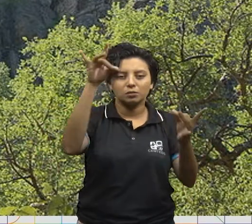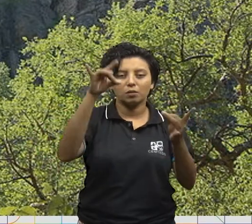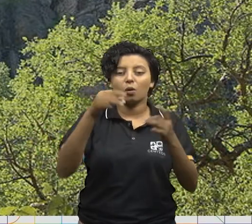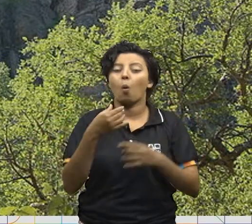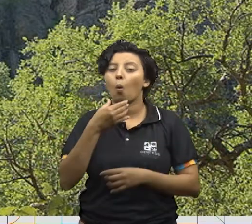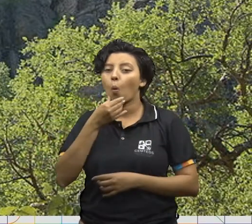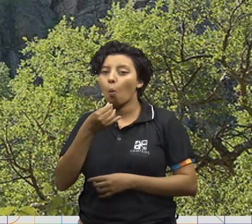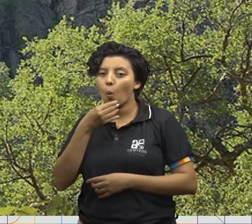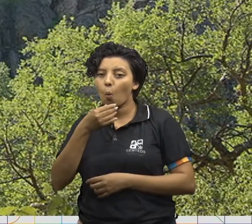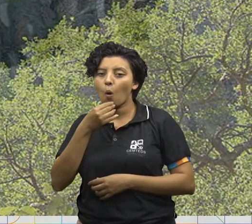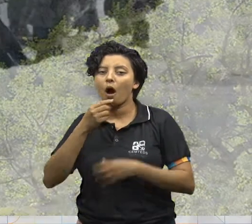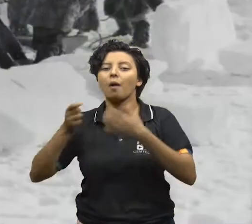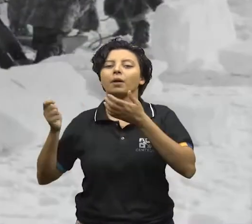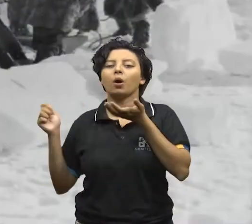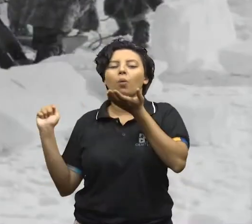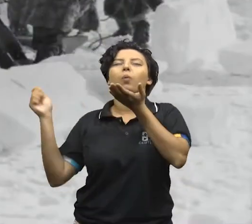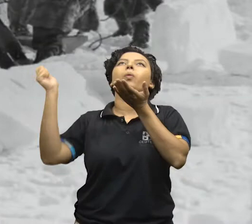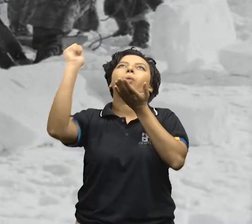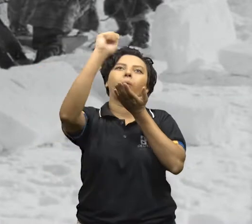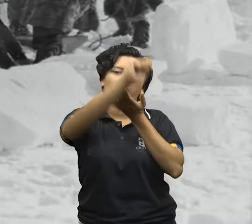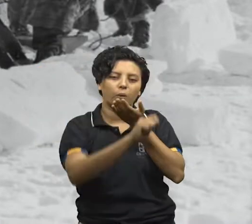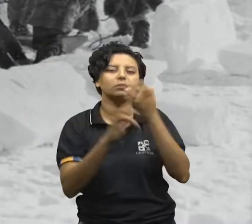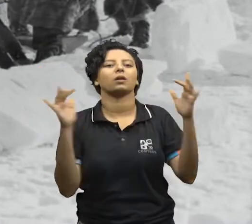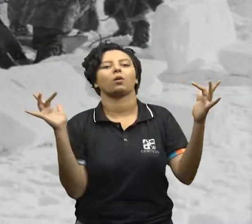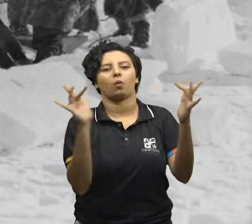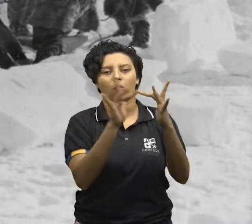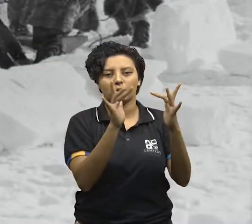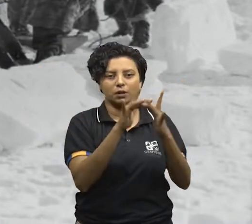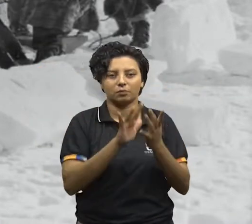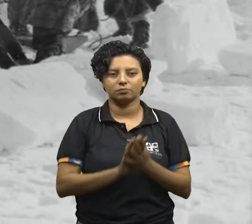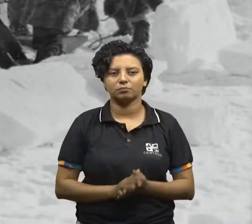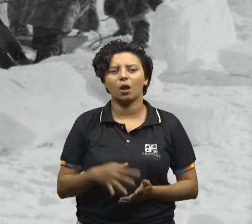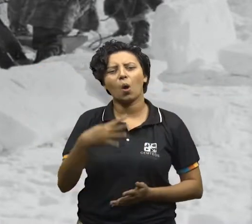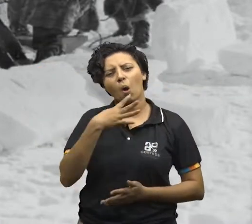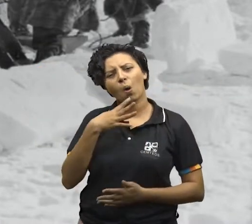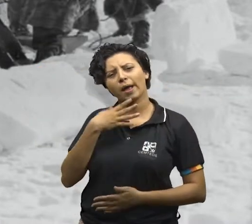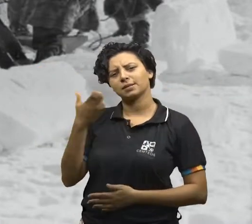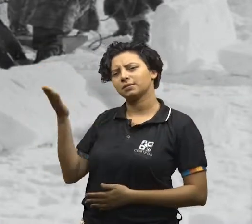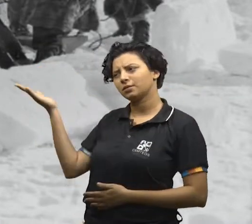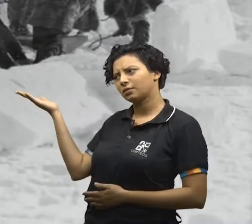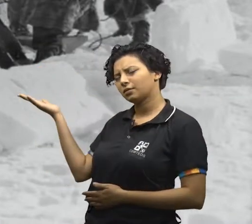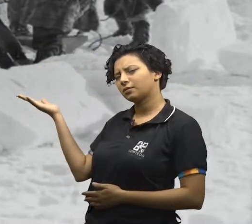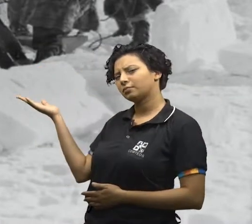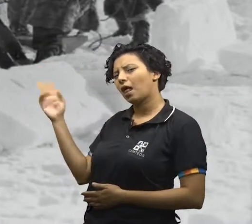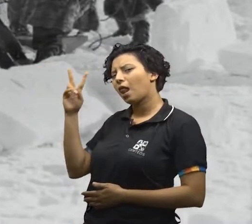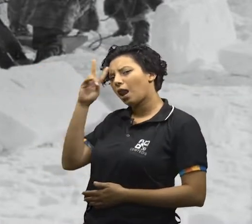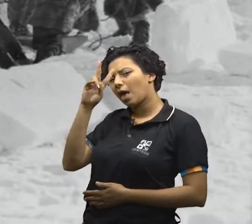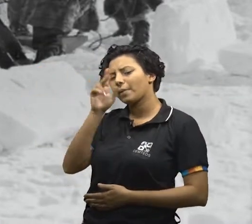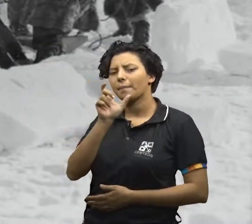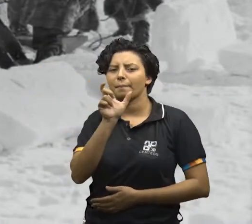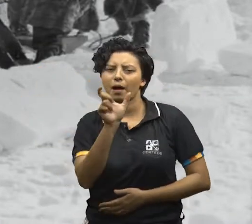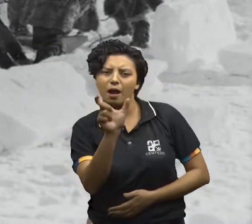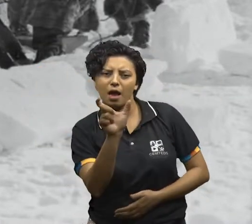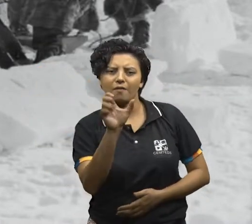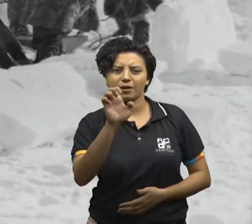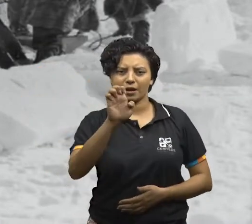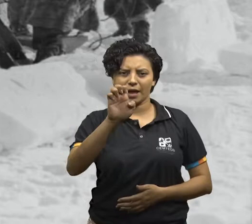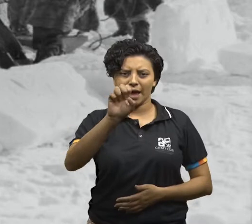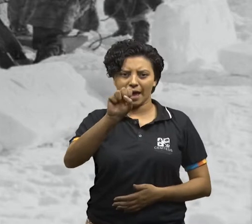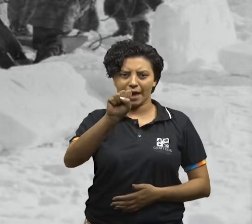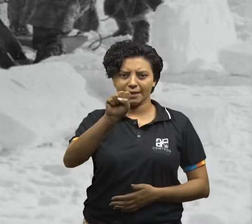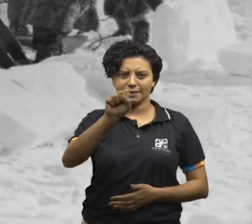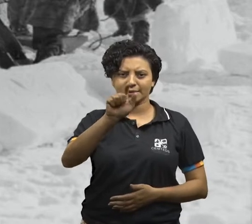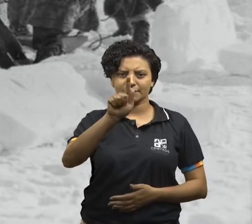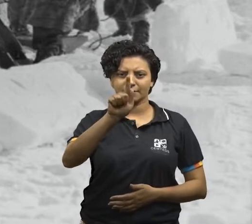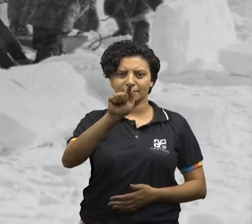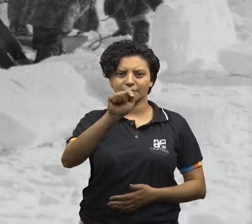os antepassados deles. Já ouviu falar dos Inuits? Talvez você lembre deles pelo nome Esquimó. Só que